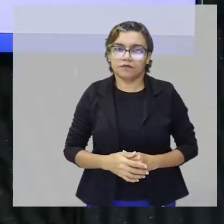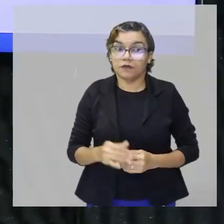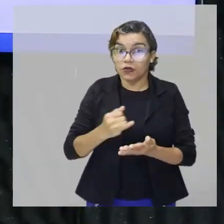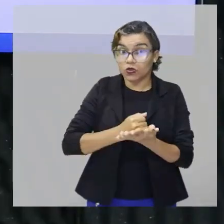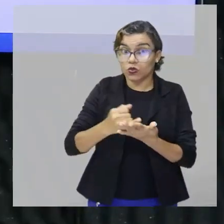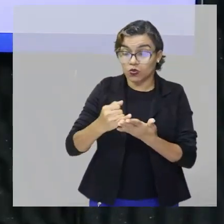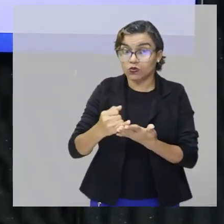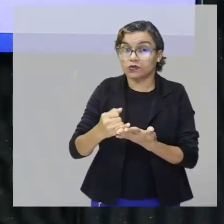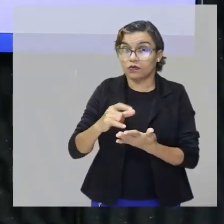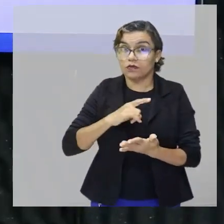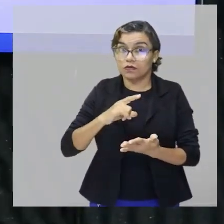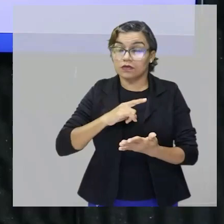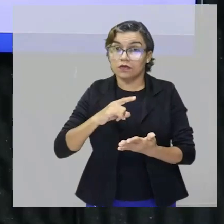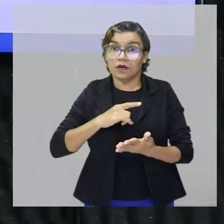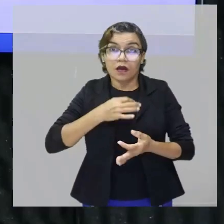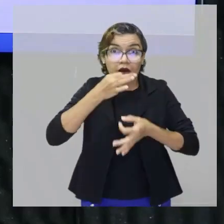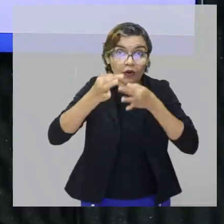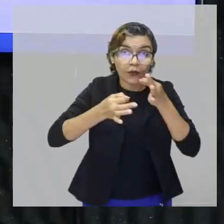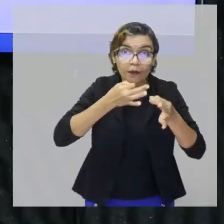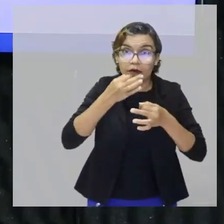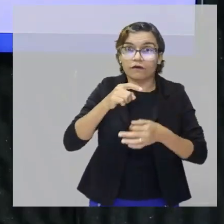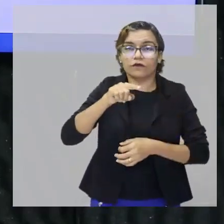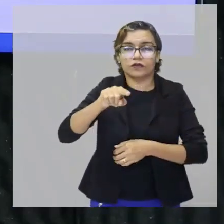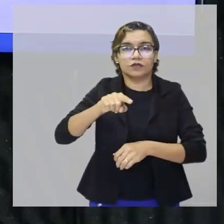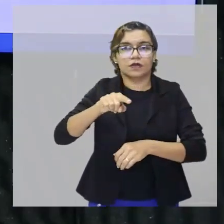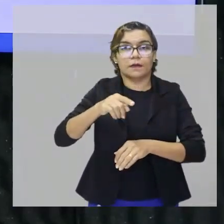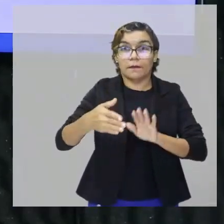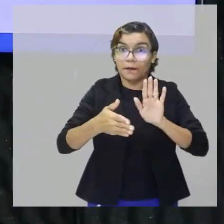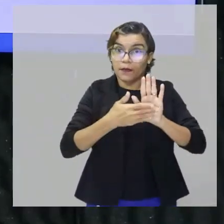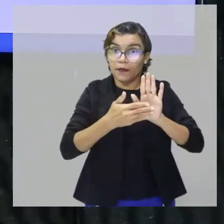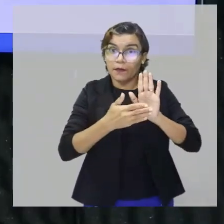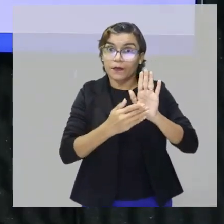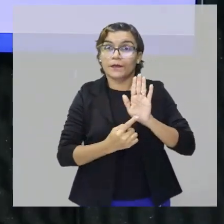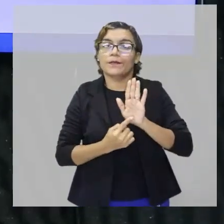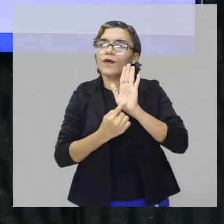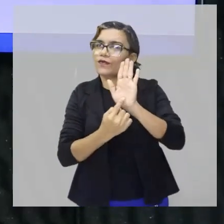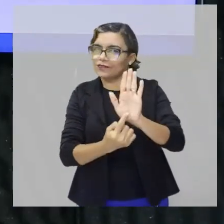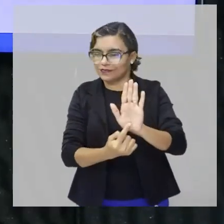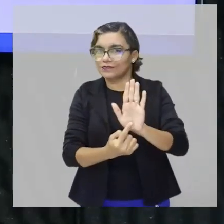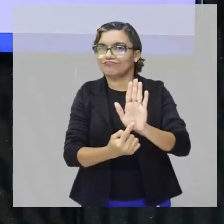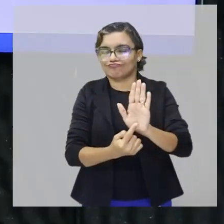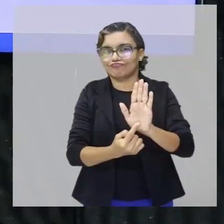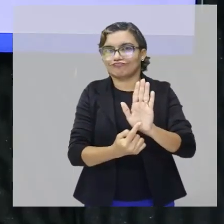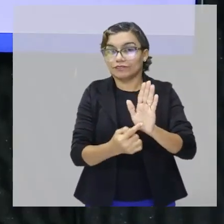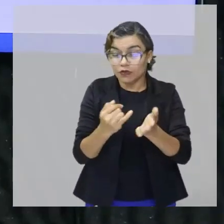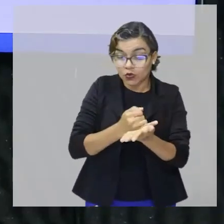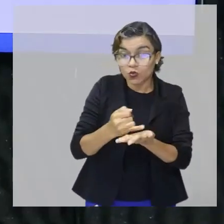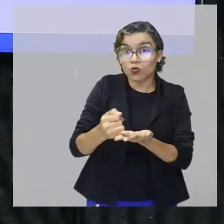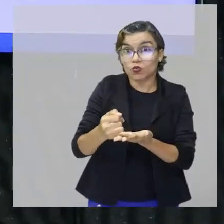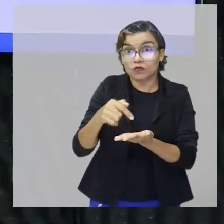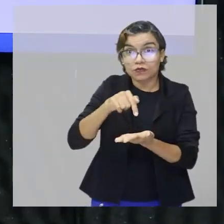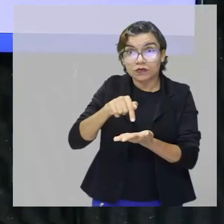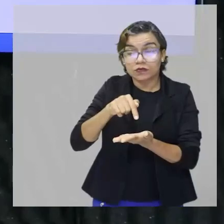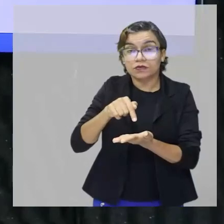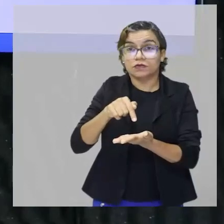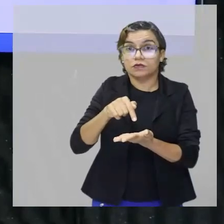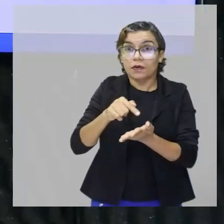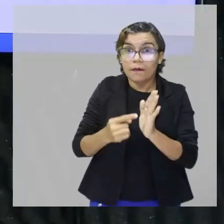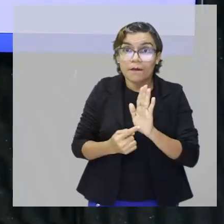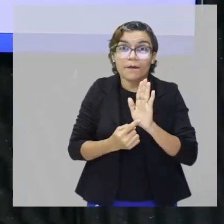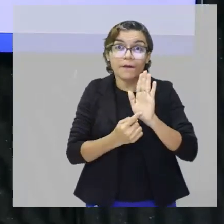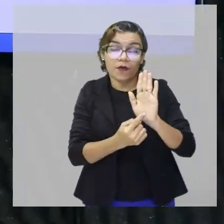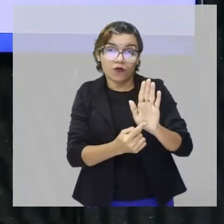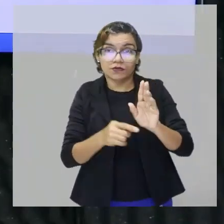introdução que a linha de argumentação que você está propondo é apresentada. Logo na introdução, você vai apresentar